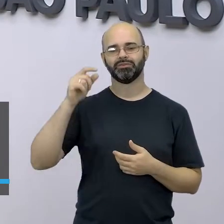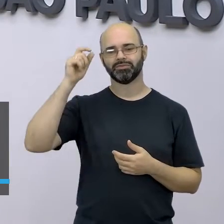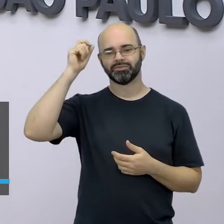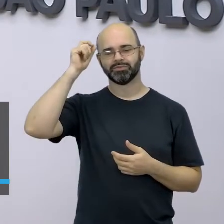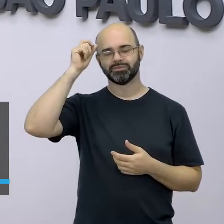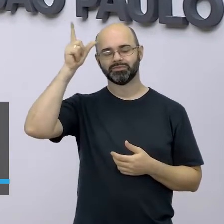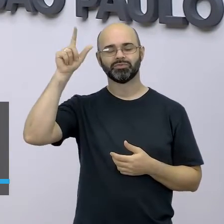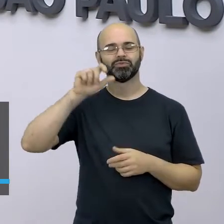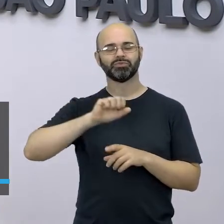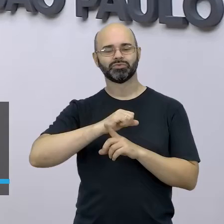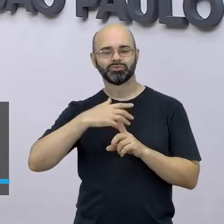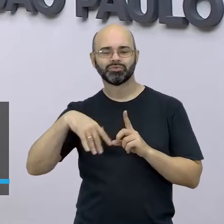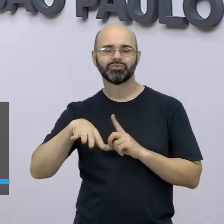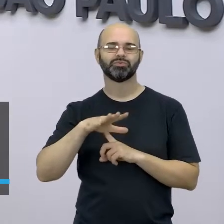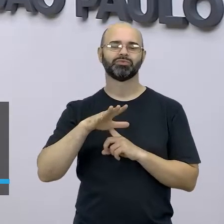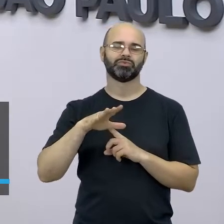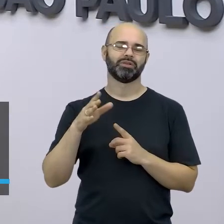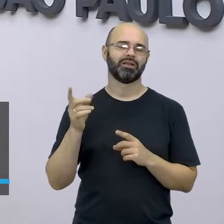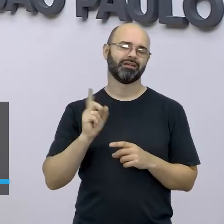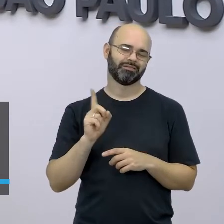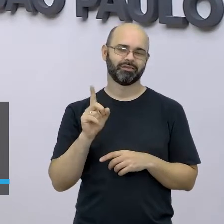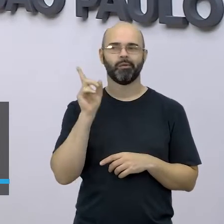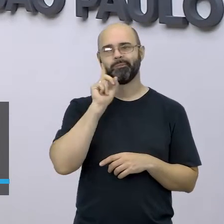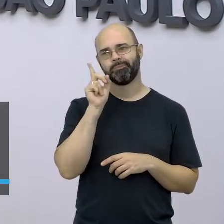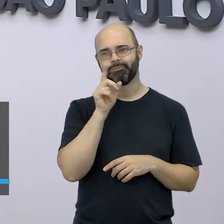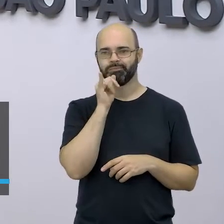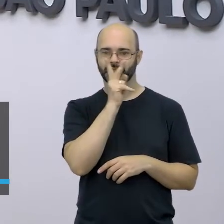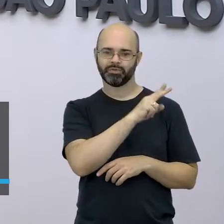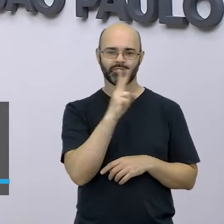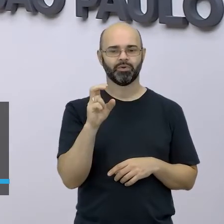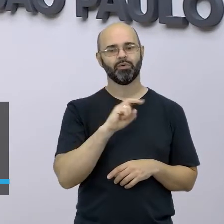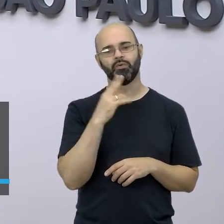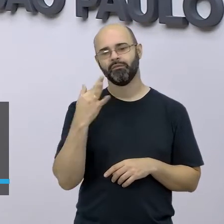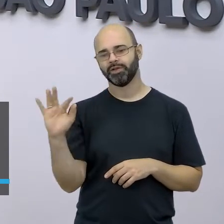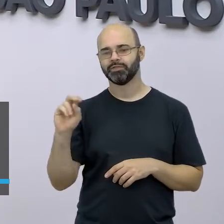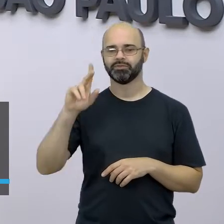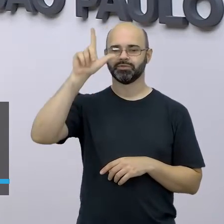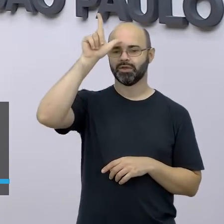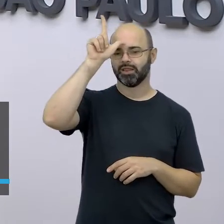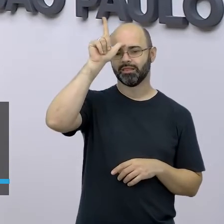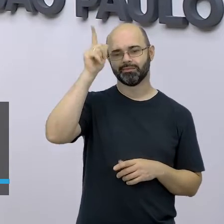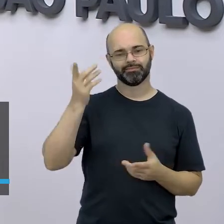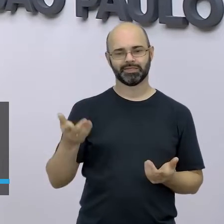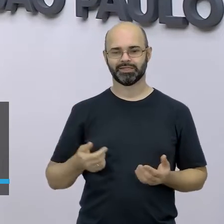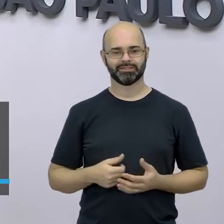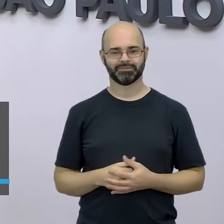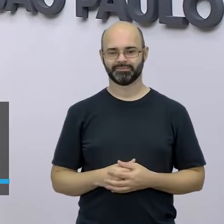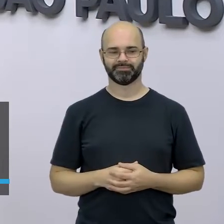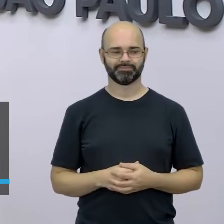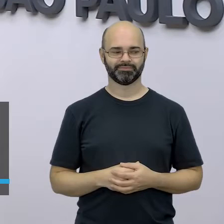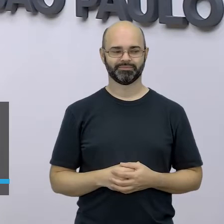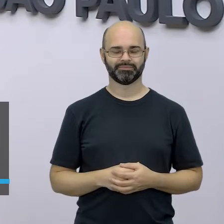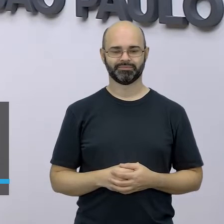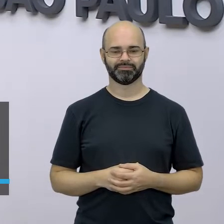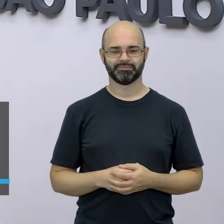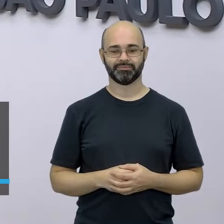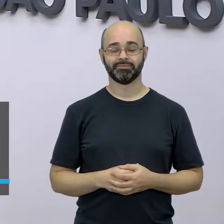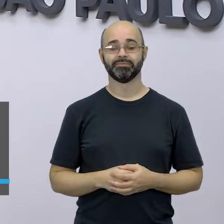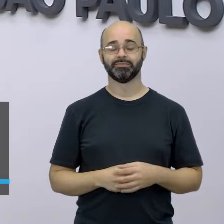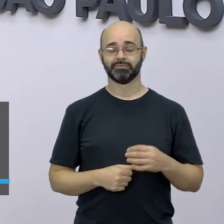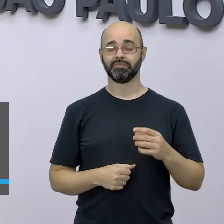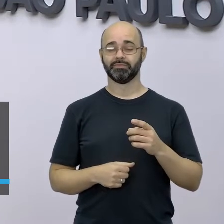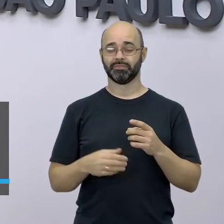de industrialização que os Estados Unidos, por exemplo, a França, a Alemanha, etc. Então essas teorias elas foram